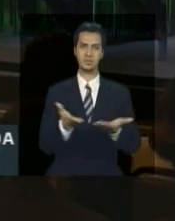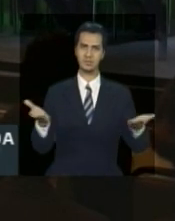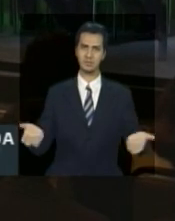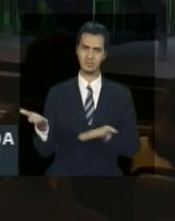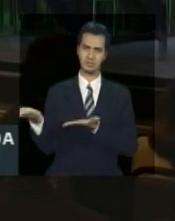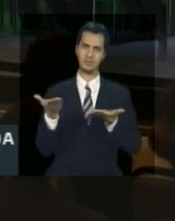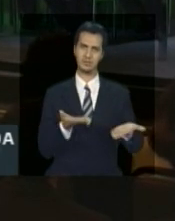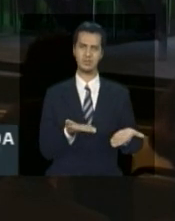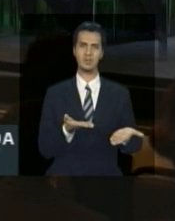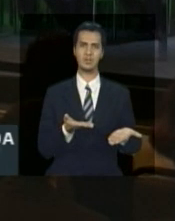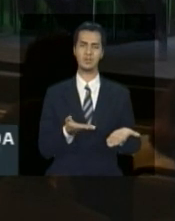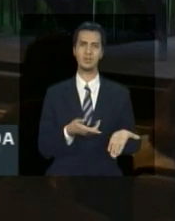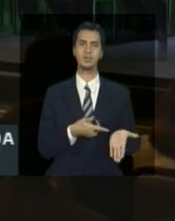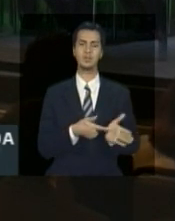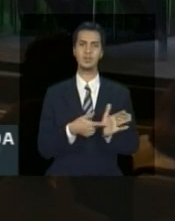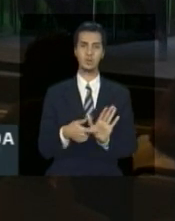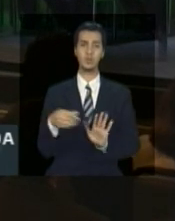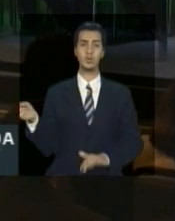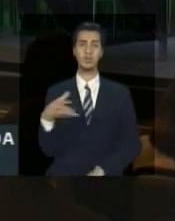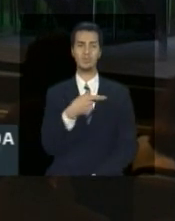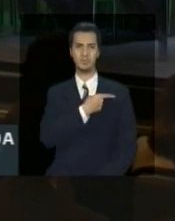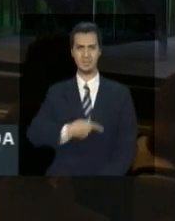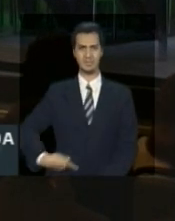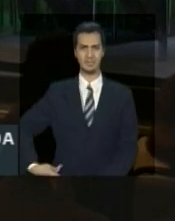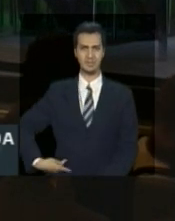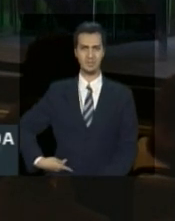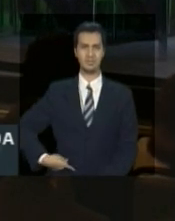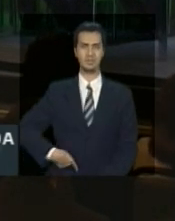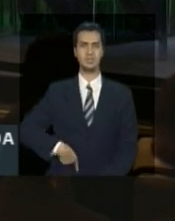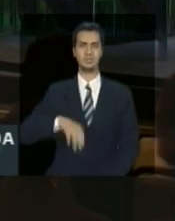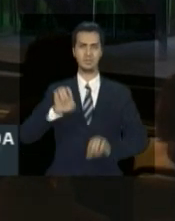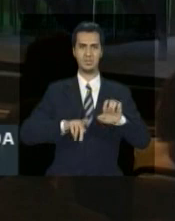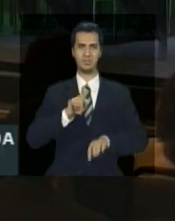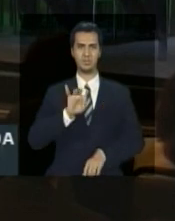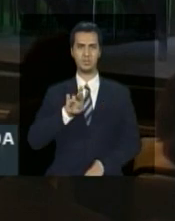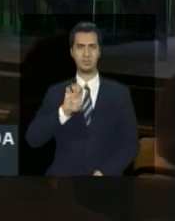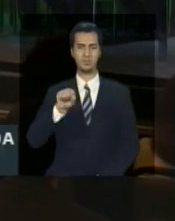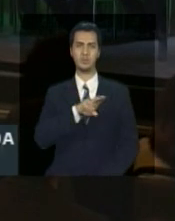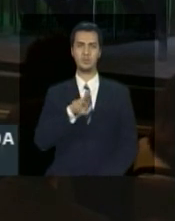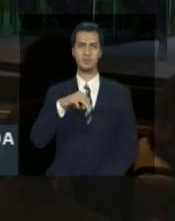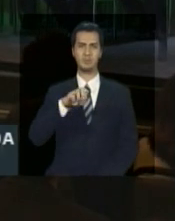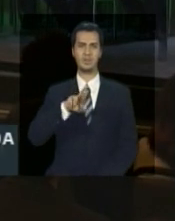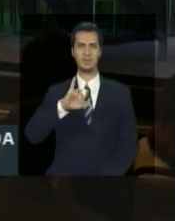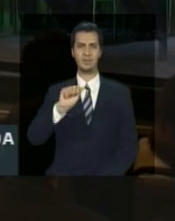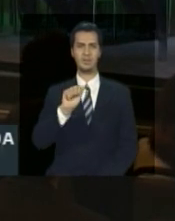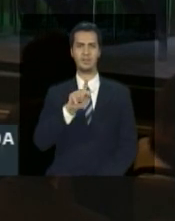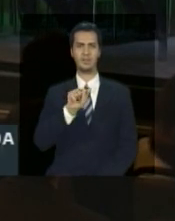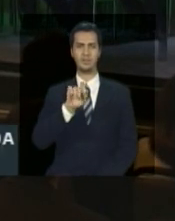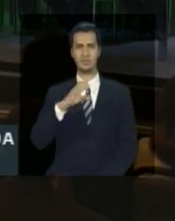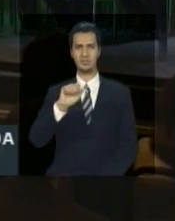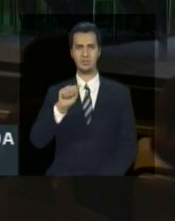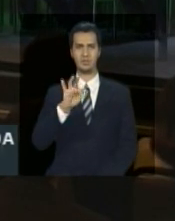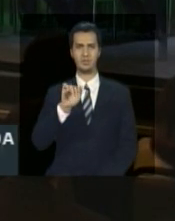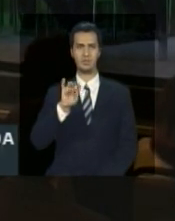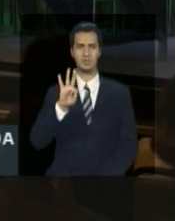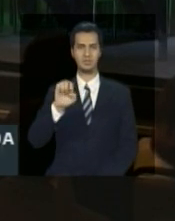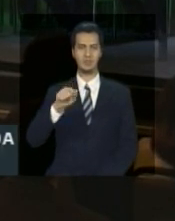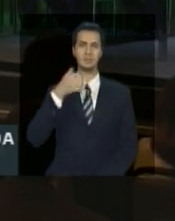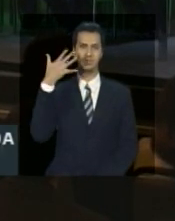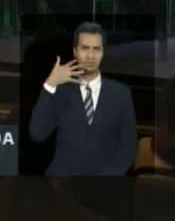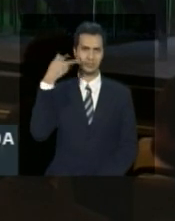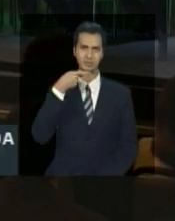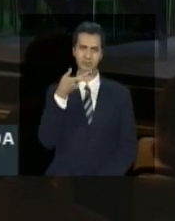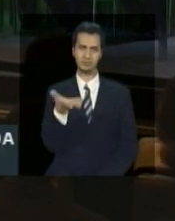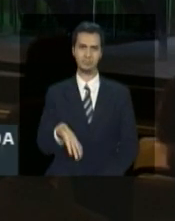senhores, convidamos a nova presidente da Petrobras, senhora Maria das Graças Silva Foster, a fazer uso